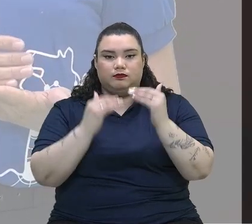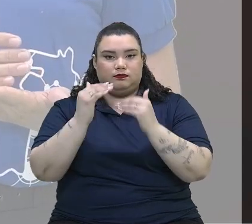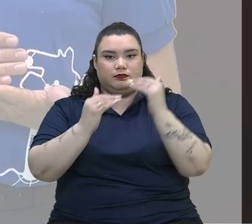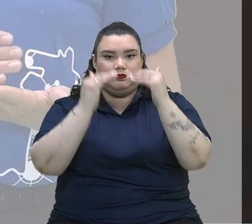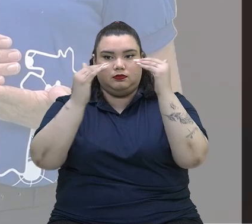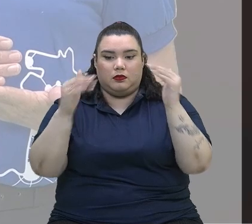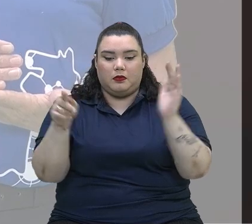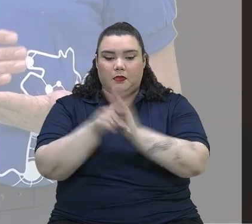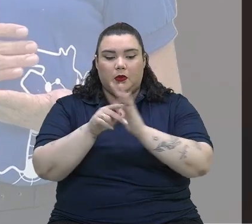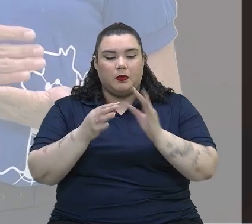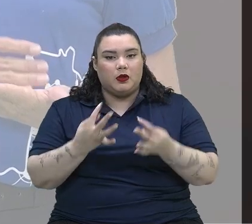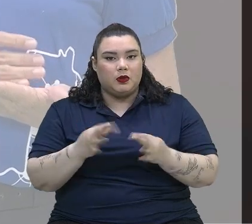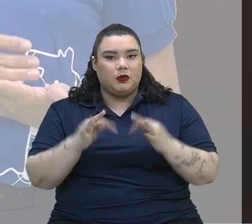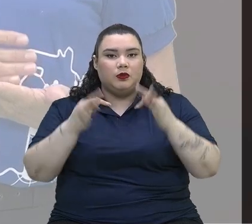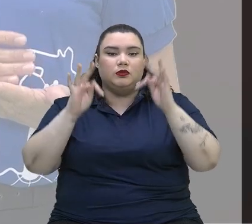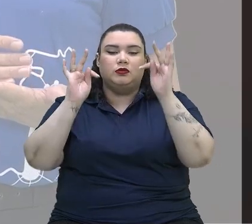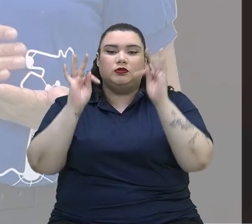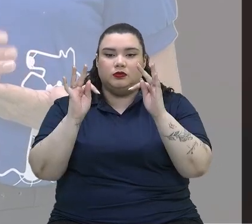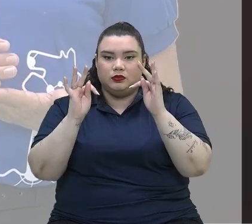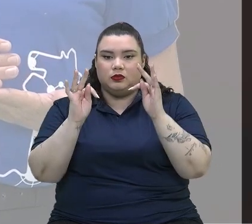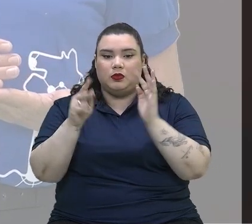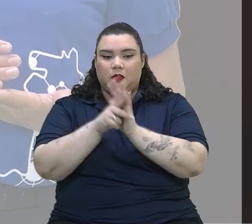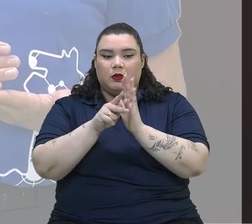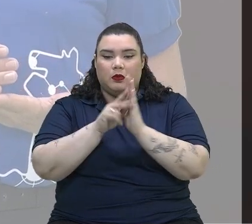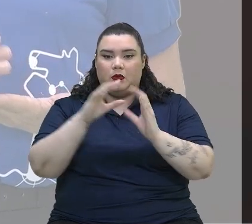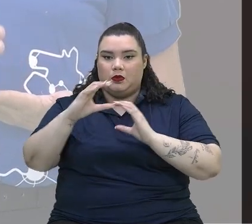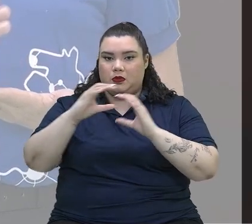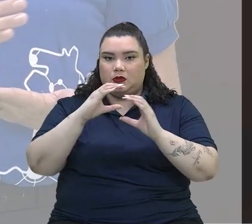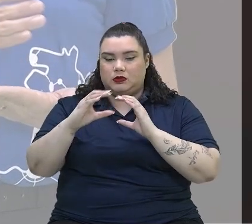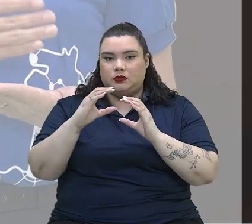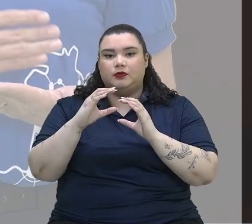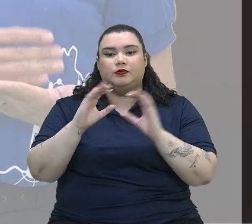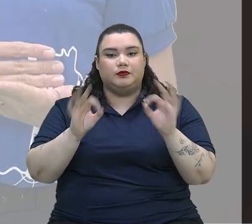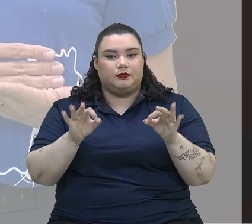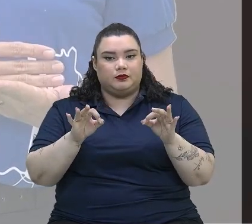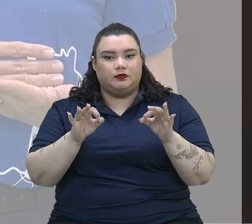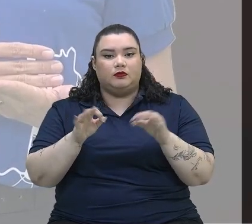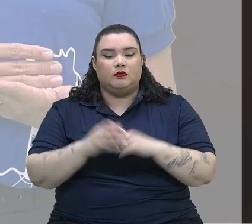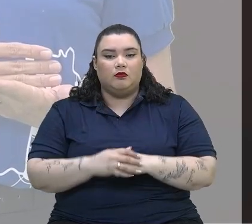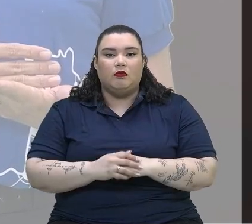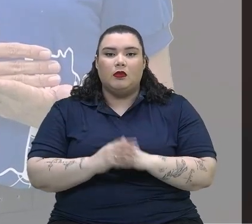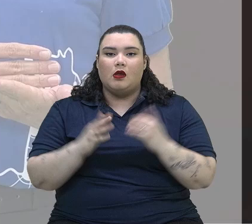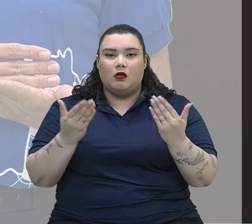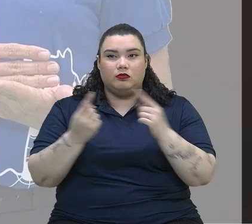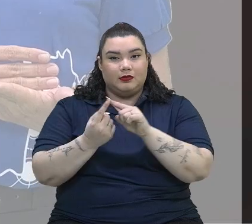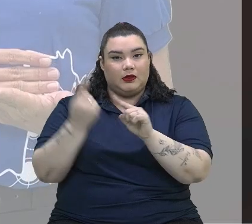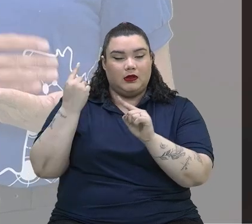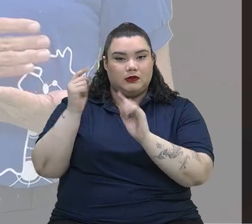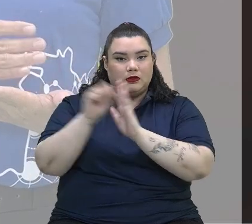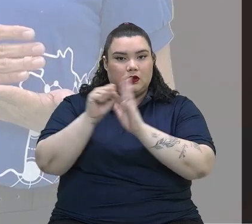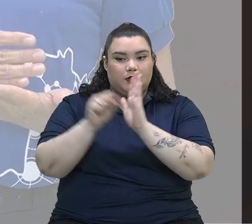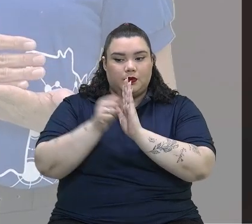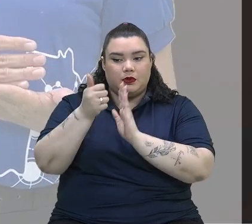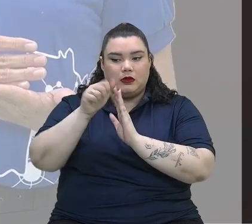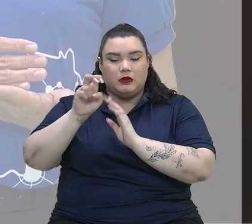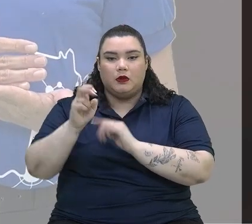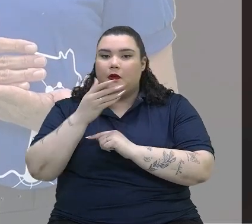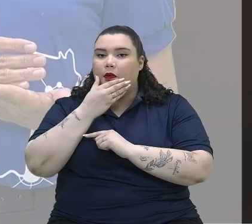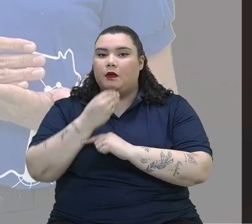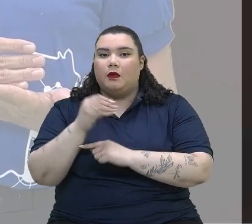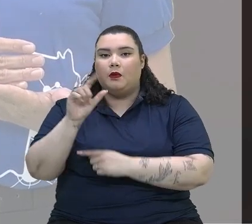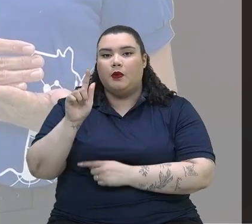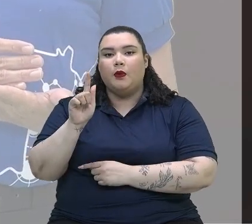das tecnologias da comunicação, desde Gutenberg, lá no século XV, com a